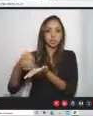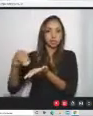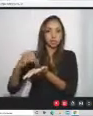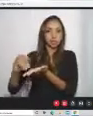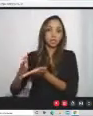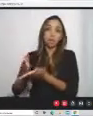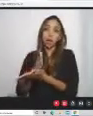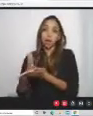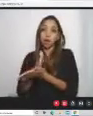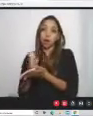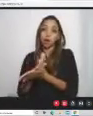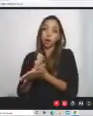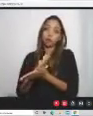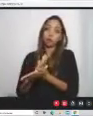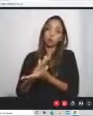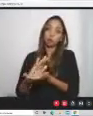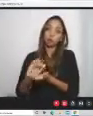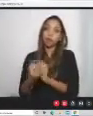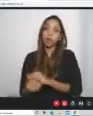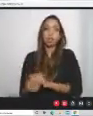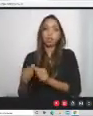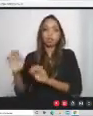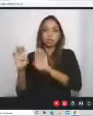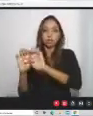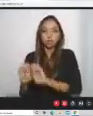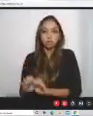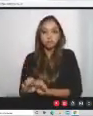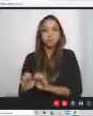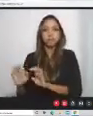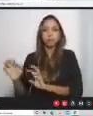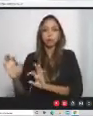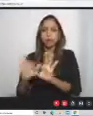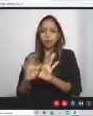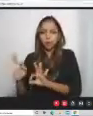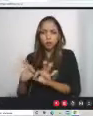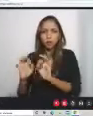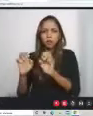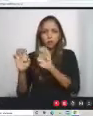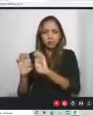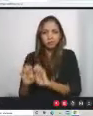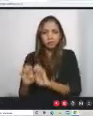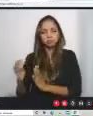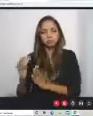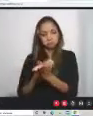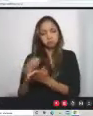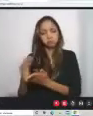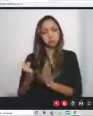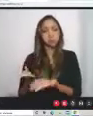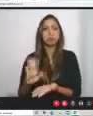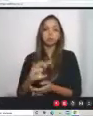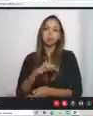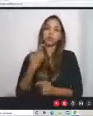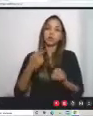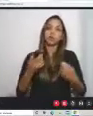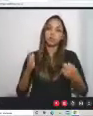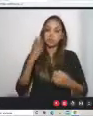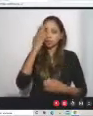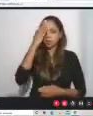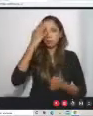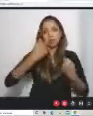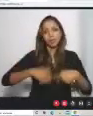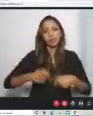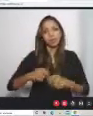ajustes estruturais já foram iniciados, né, mas a gente sabe que precisa realmente mais algumas adequações,